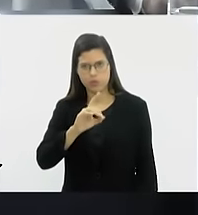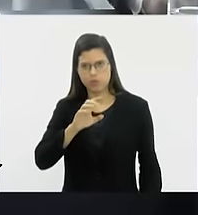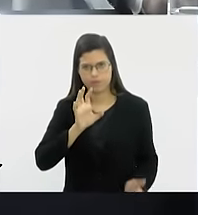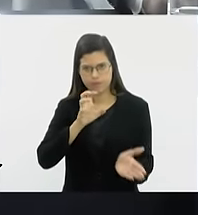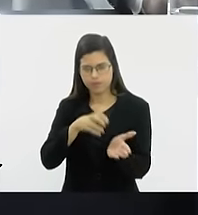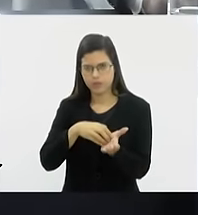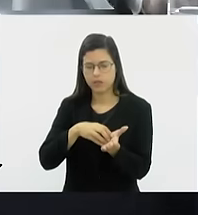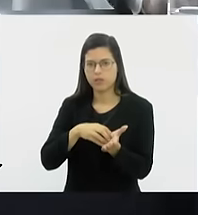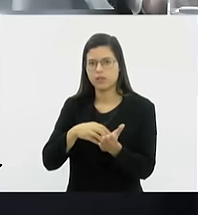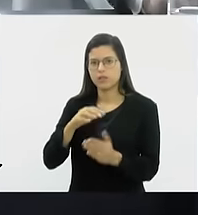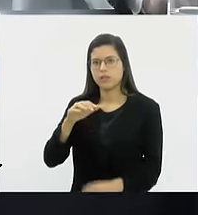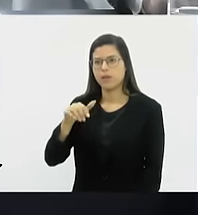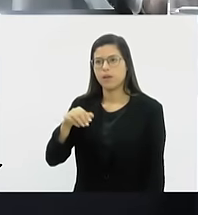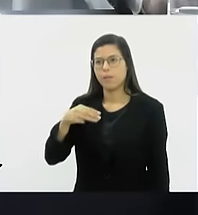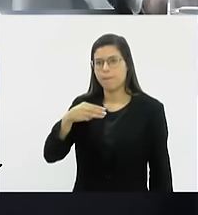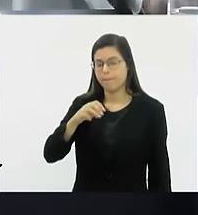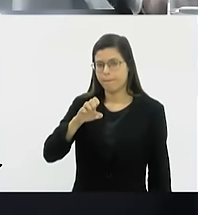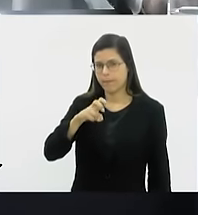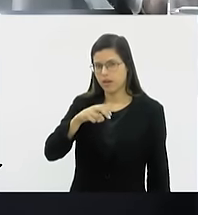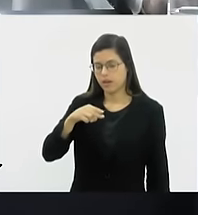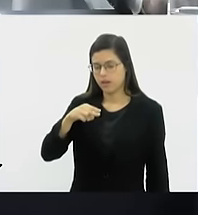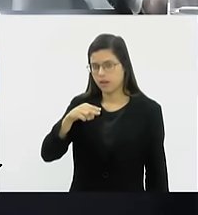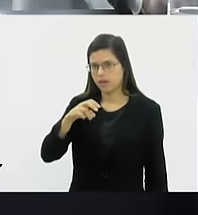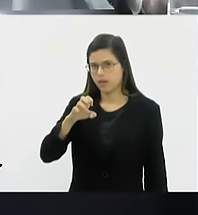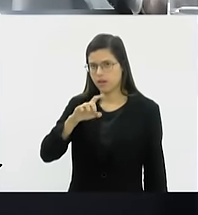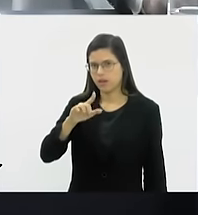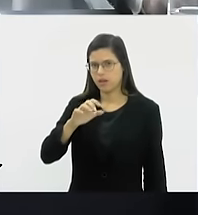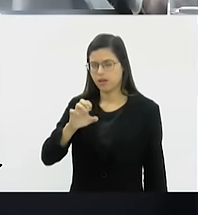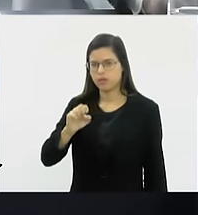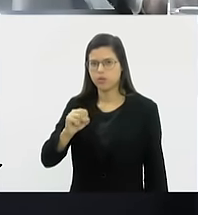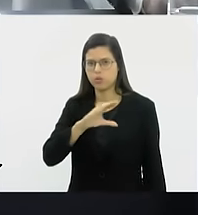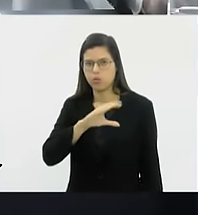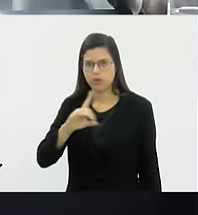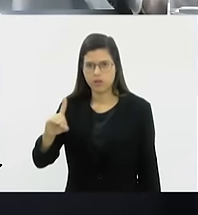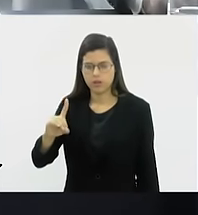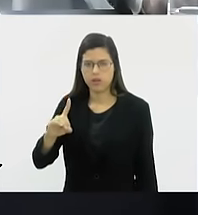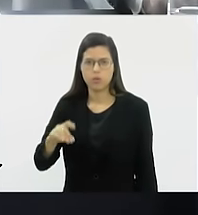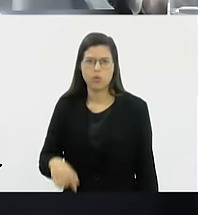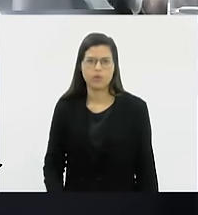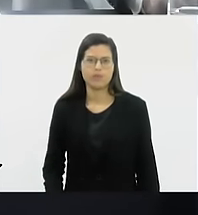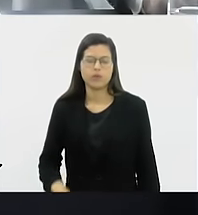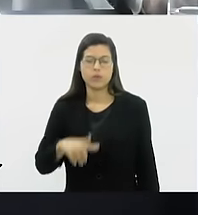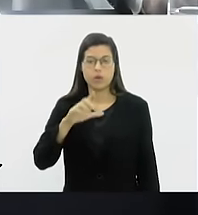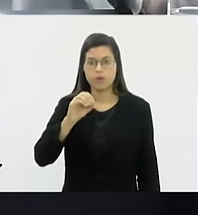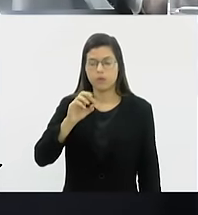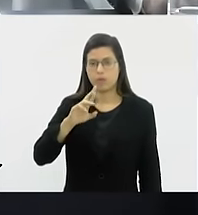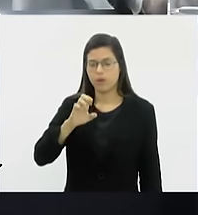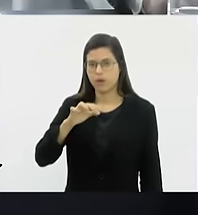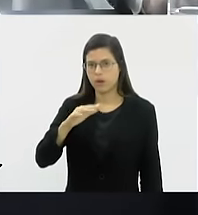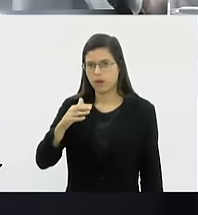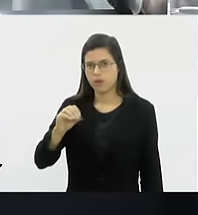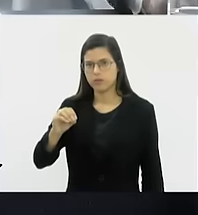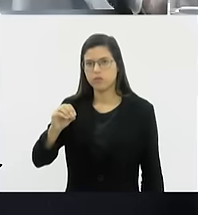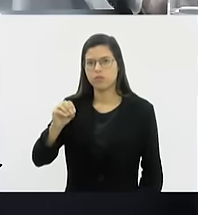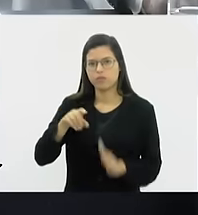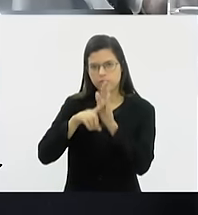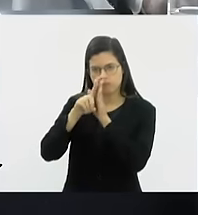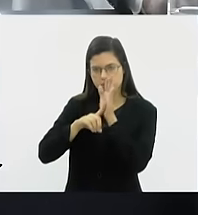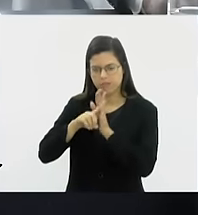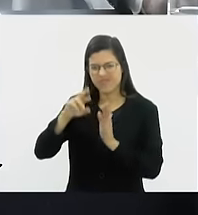Menezes Silva, coordenador do DETRO. Lourenço de Paula, inspetor fiscal, cadê o Lourenço?